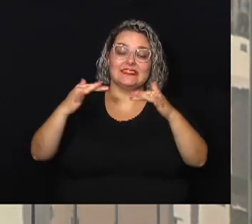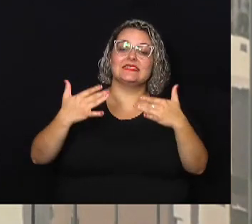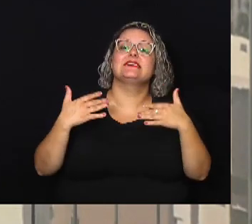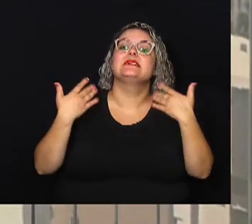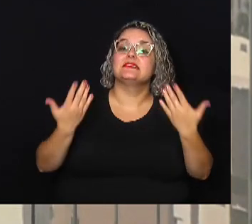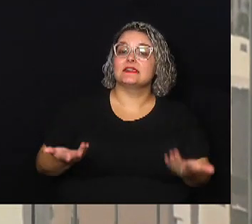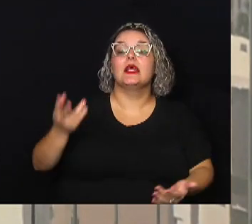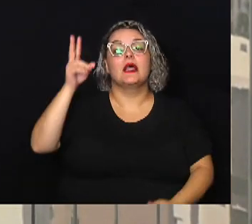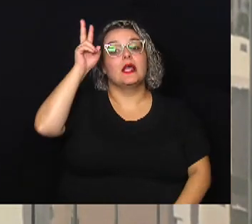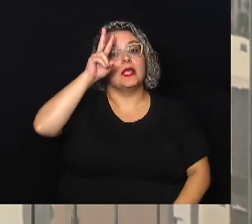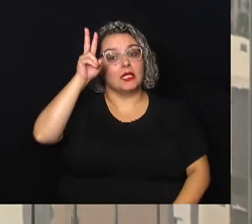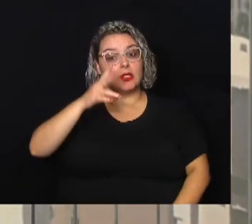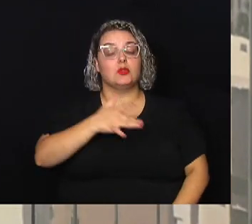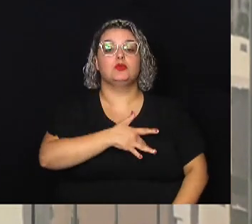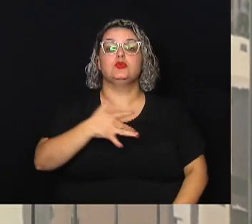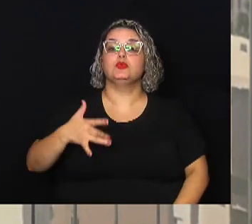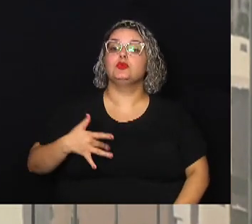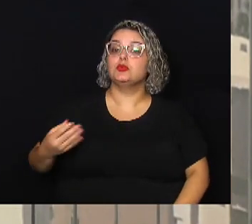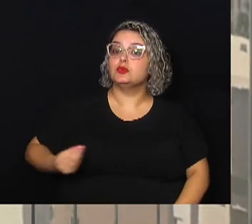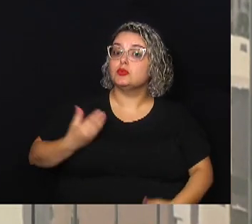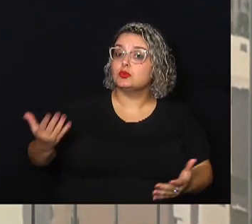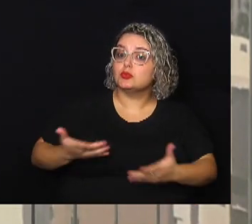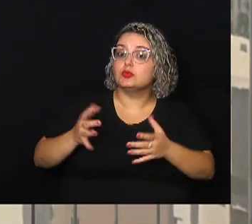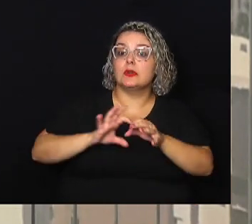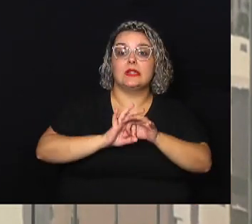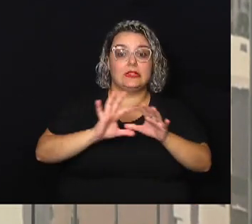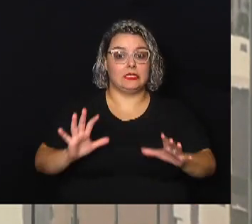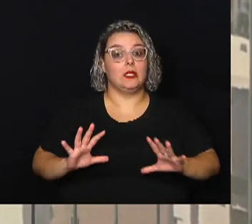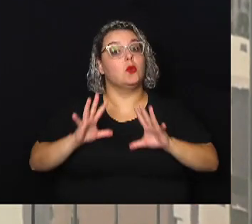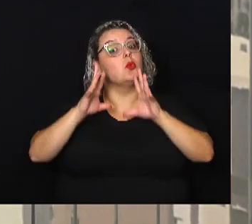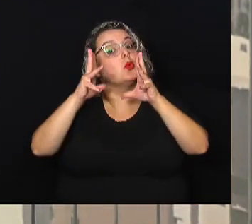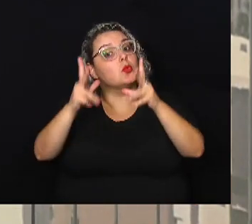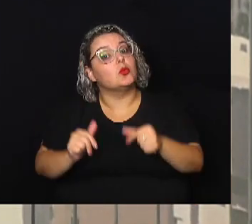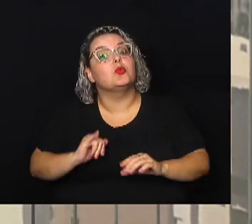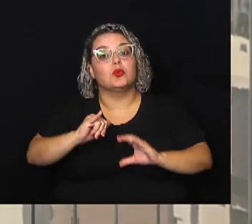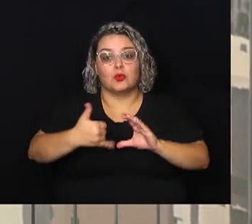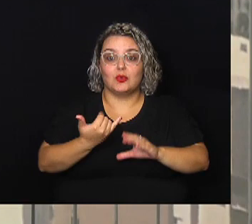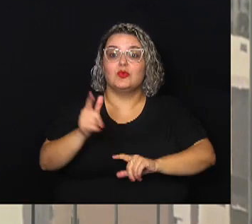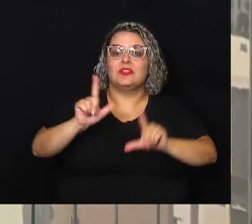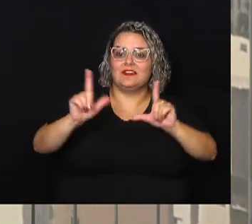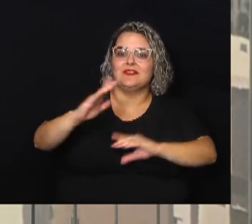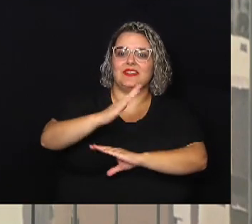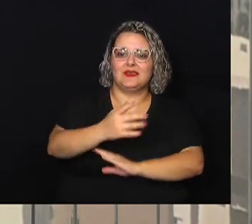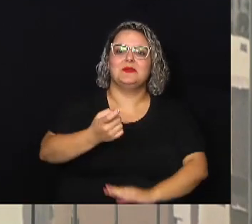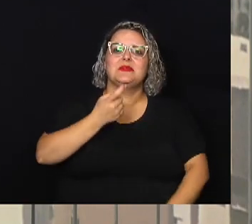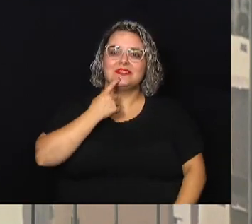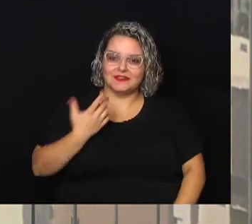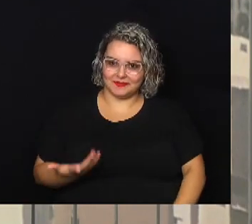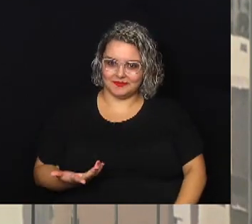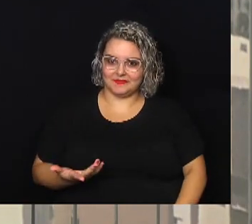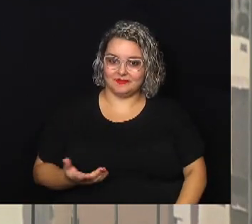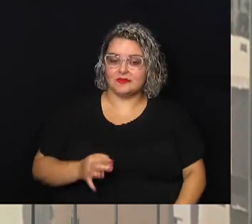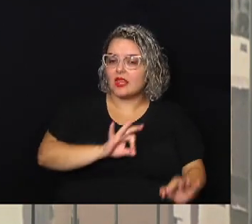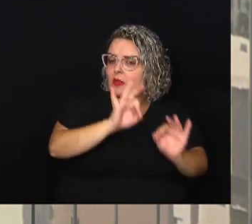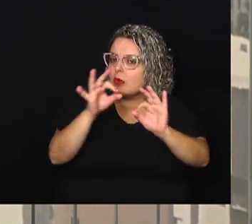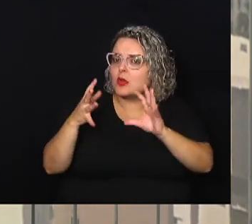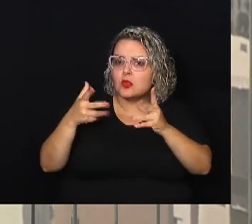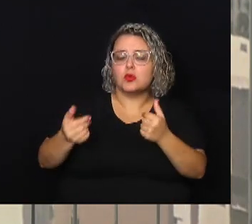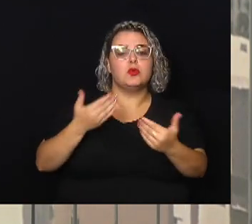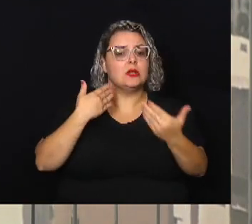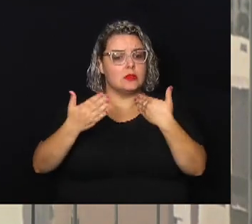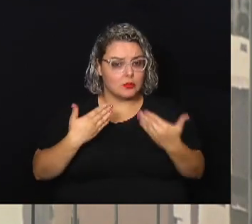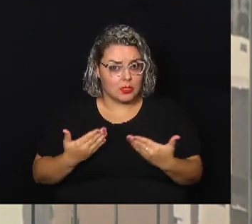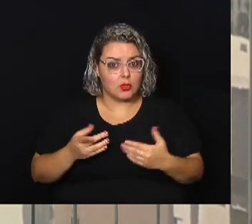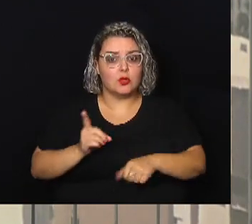audiência. Lembrando que o Saúde é Vida está disponível na íntegra no YouTube da TV Câmara Campinas. Quer rever todo esse bate-papo com o